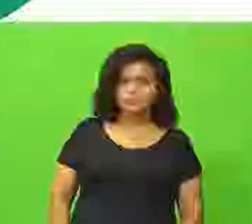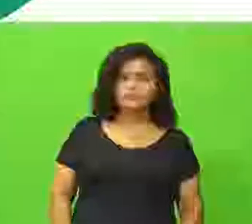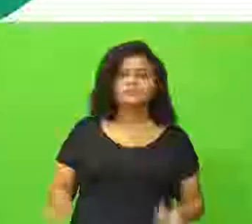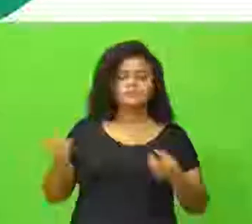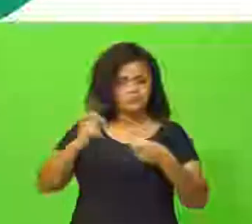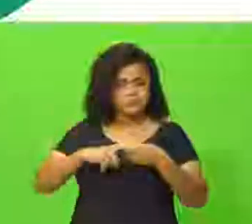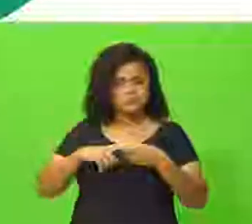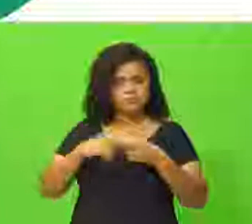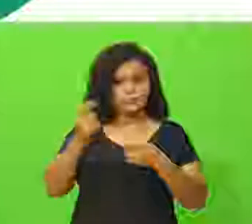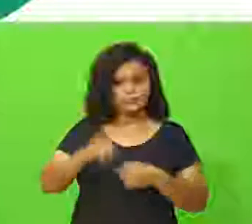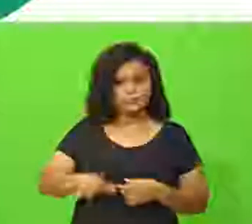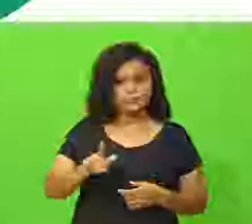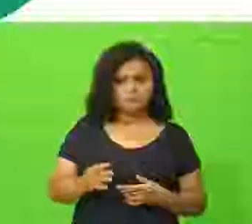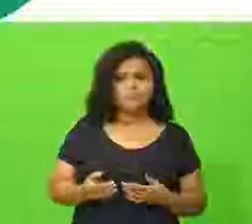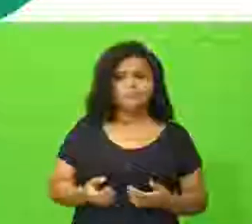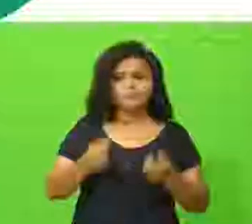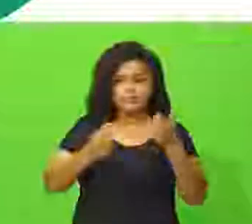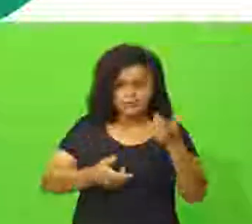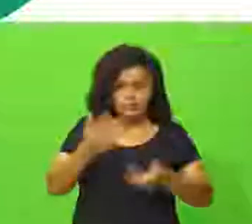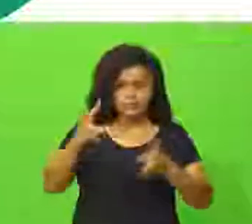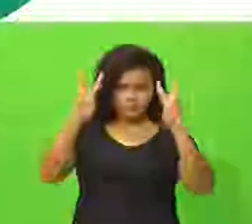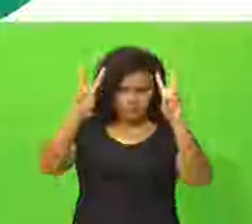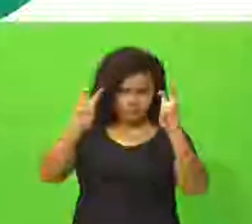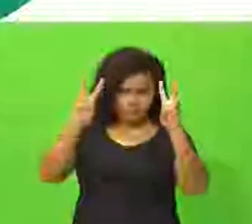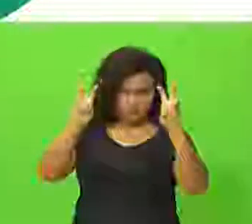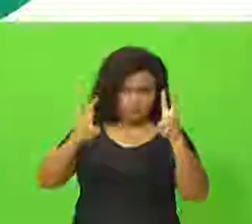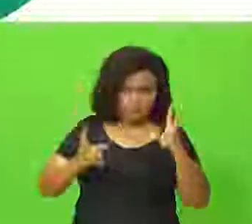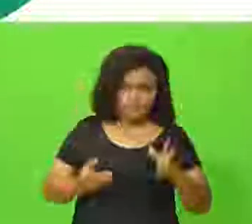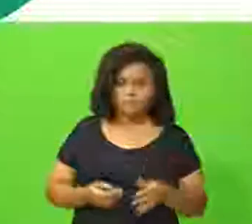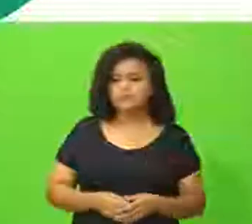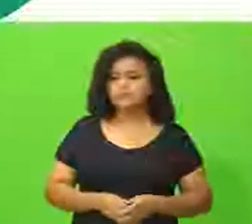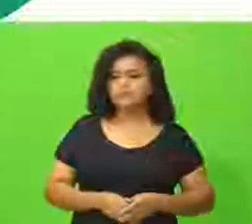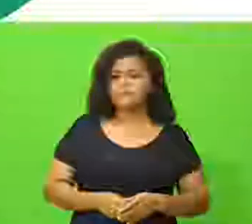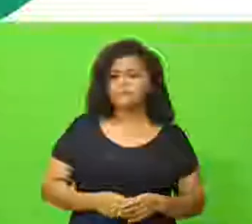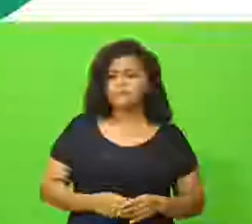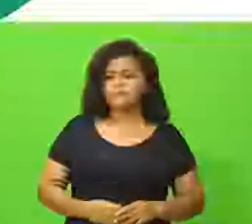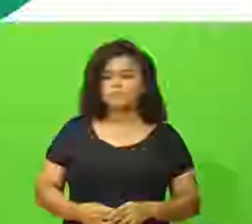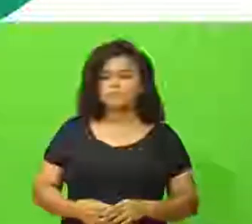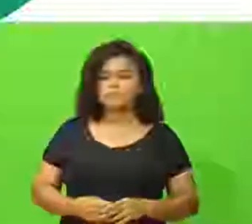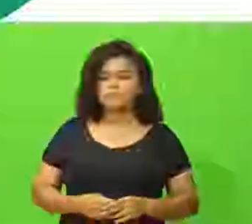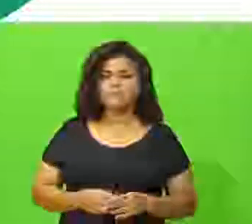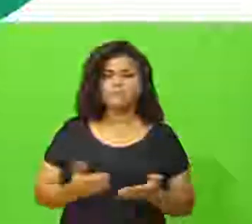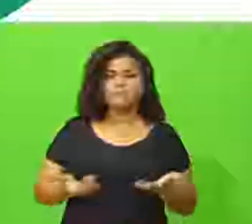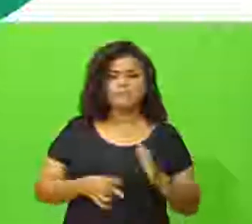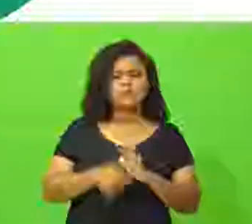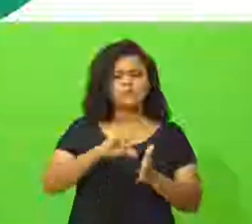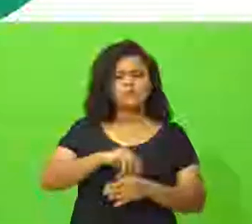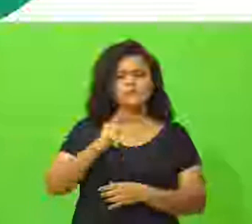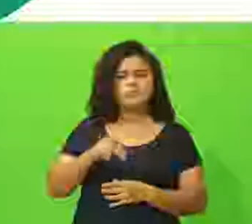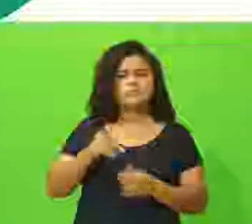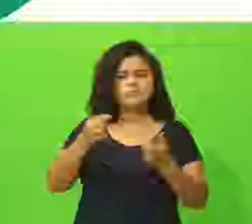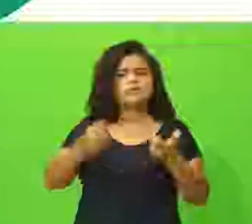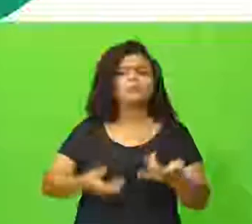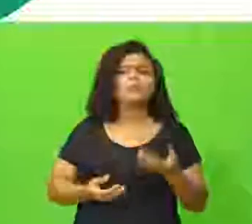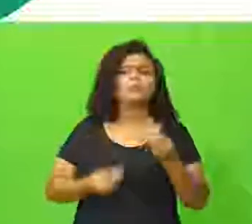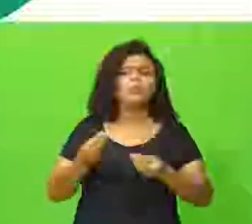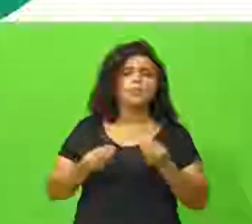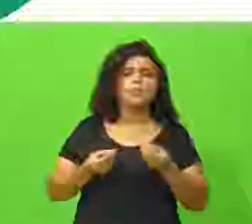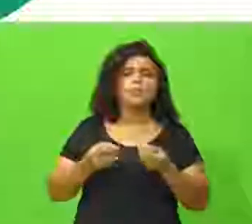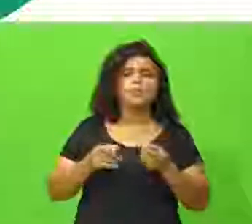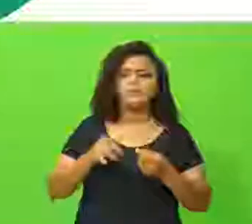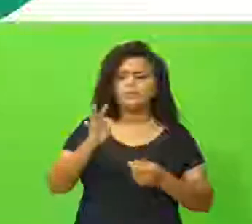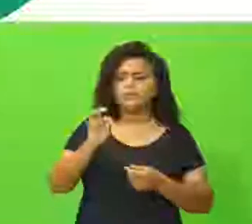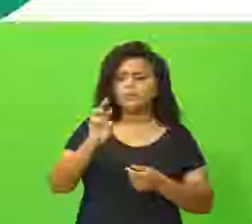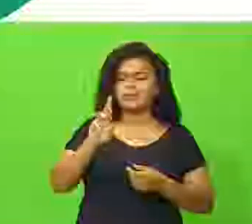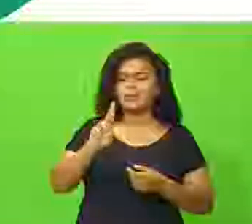sobre, no caso, os temas propostos. Professor, há pouco o senhor falou a respeito sobre transição demográfica. Ainda